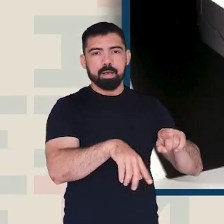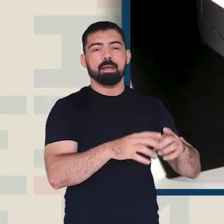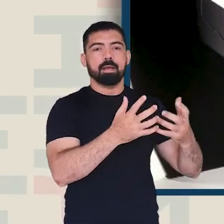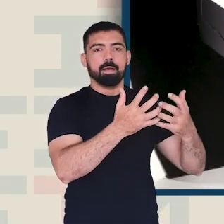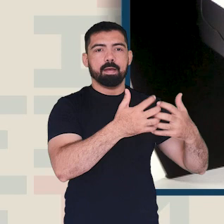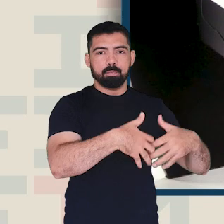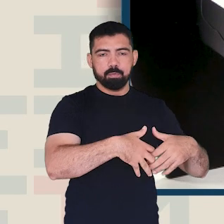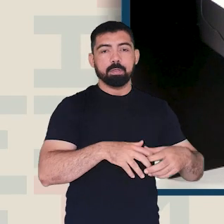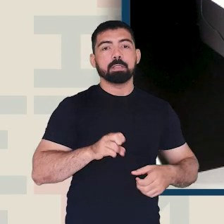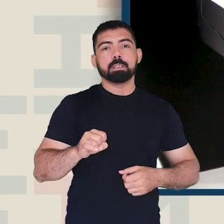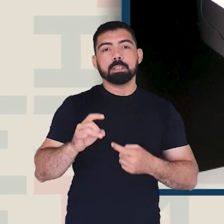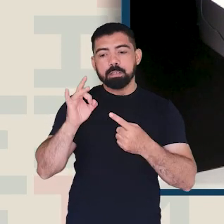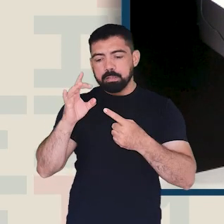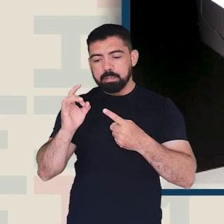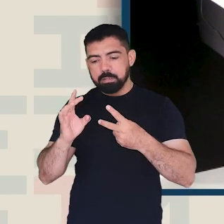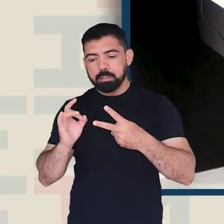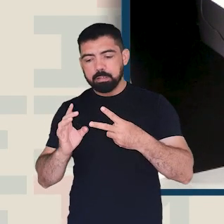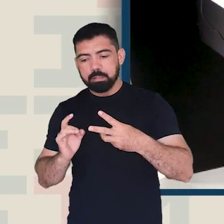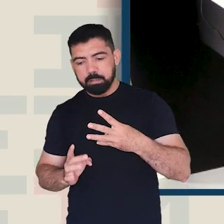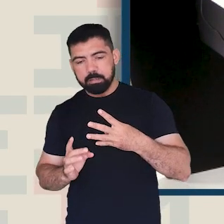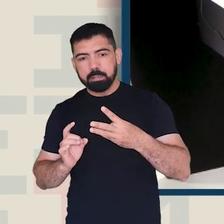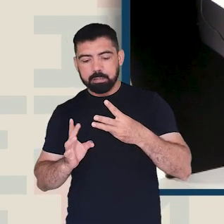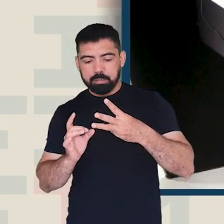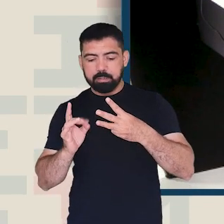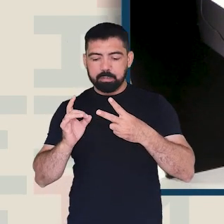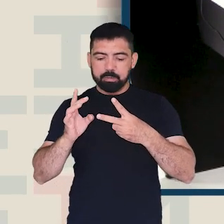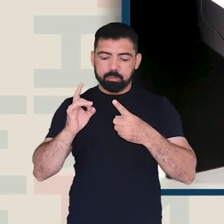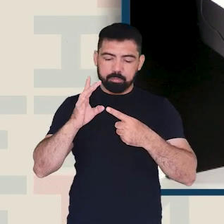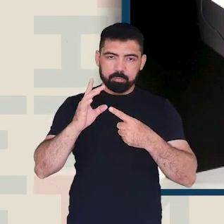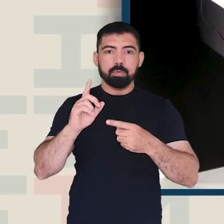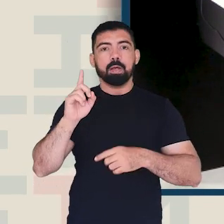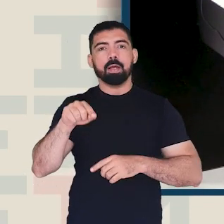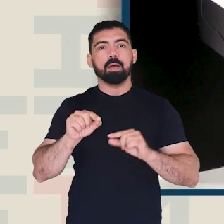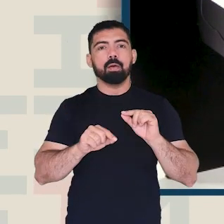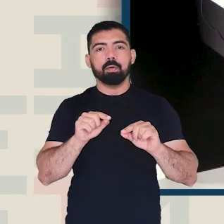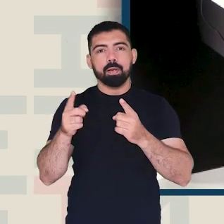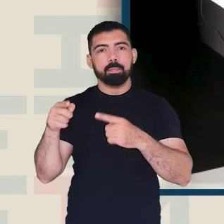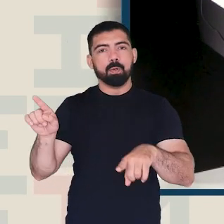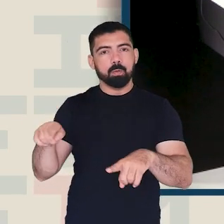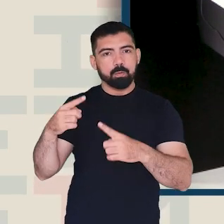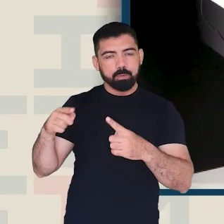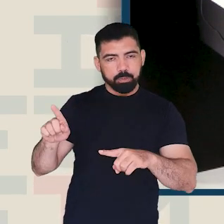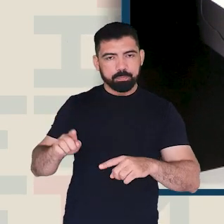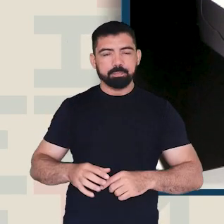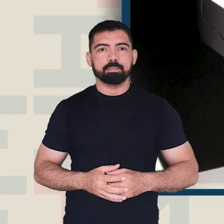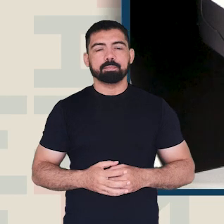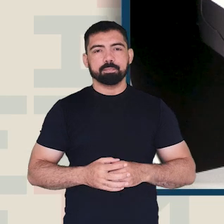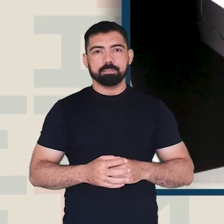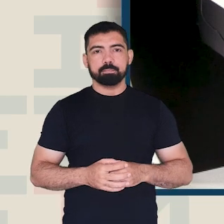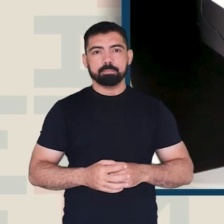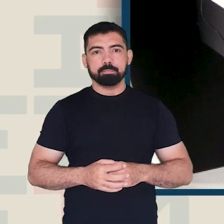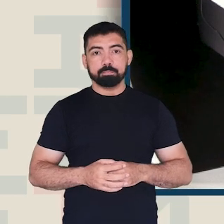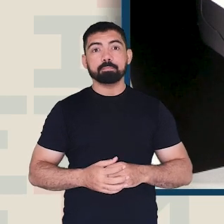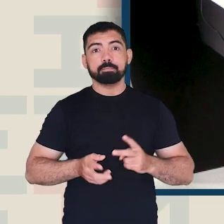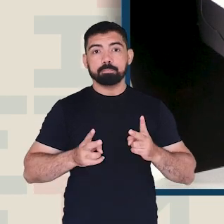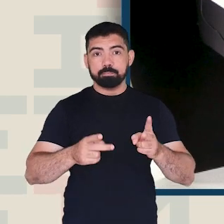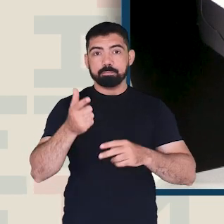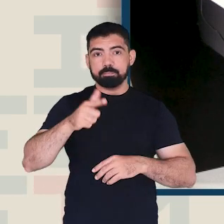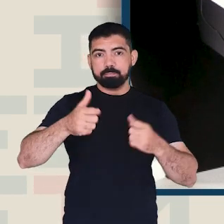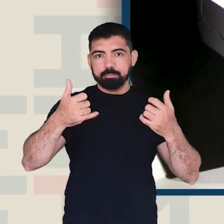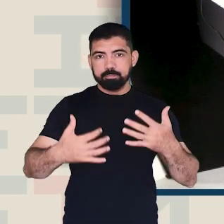melodicamente, daí a gente usa o termo mais prático, arpejo, né? Que é o acorde tocado uma nota por vez, tocado como se fosse uma melodia. Então vamos de